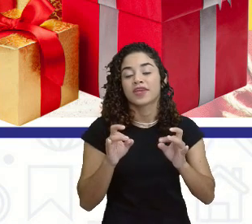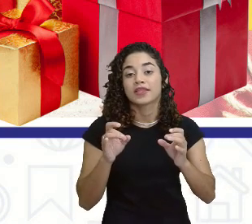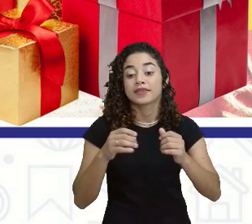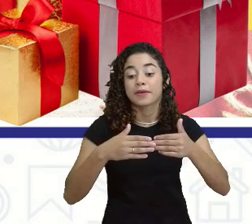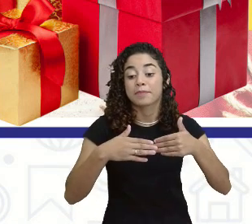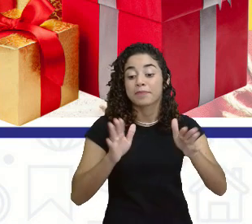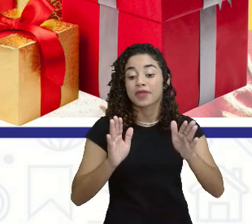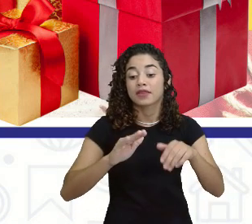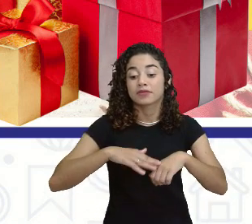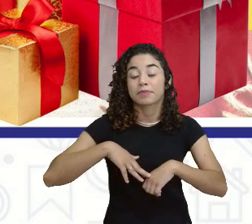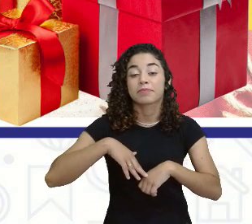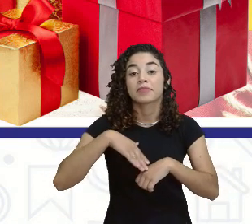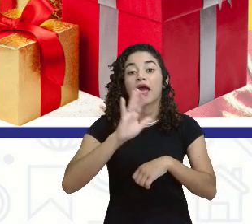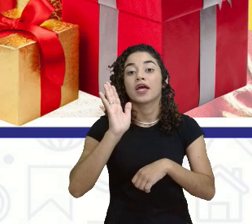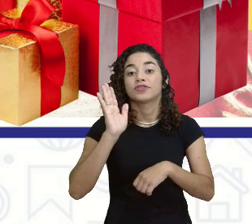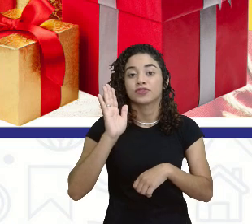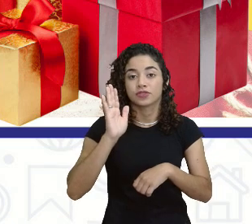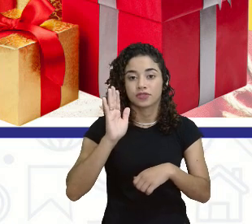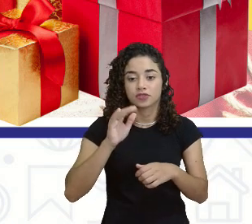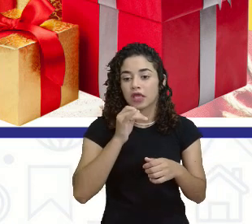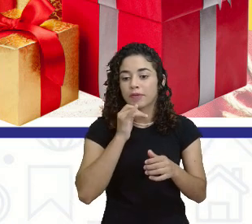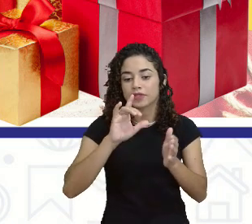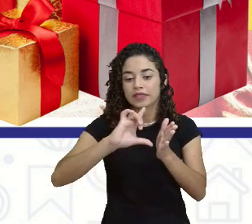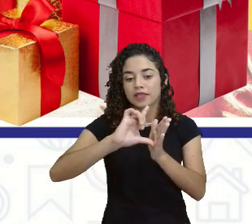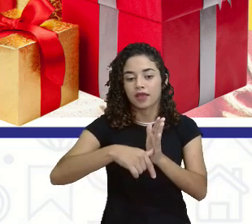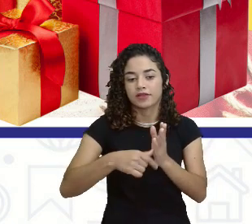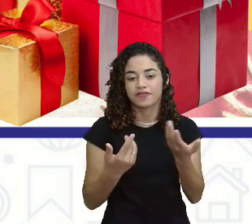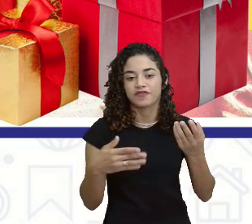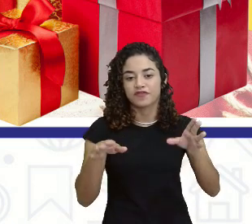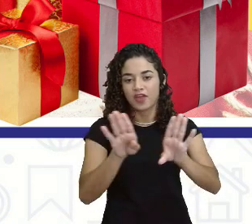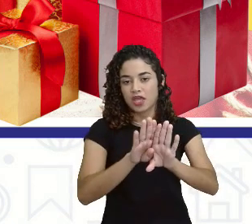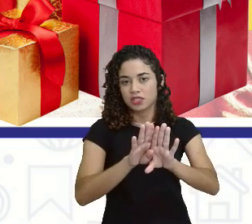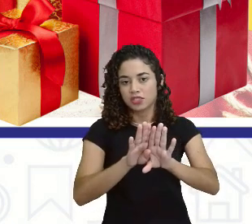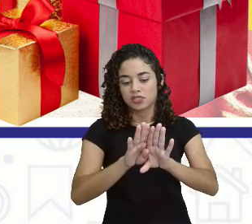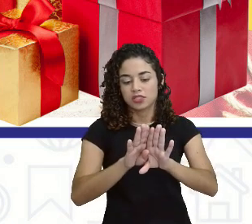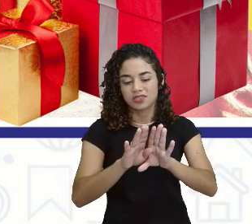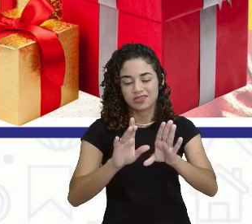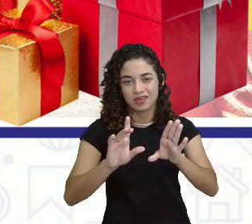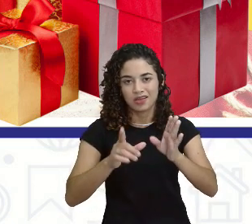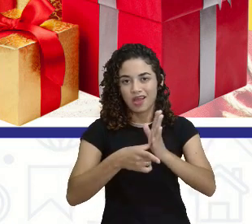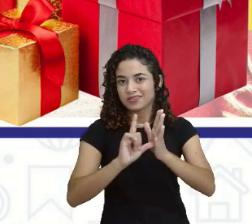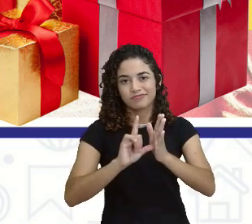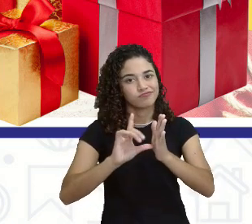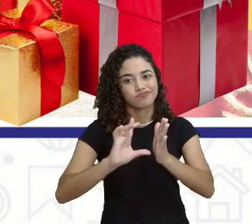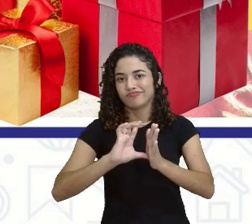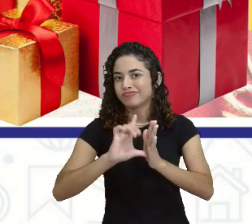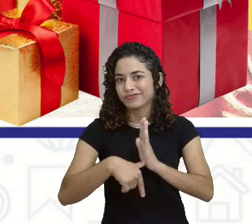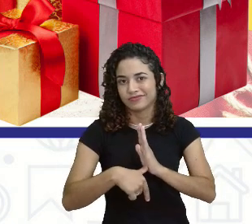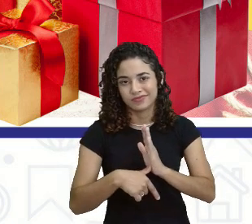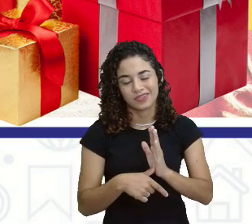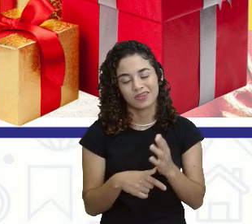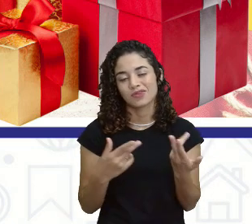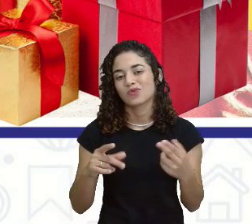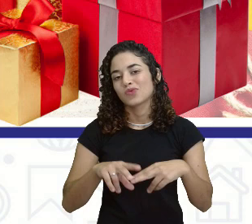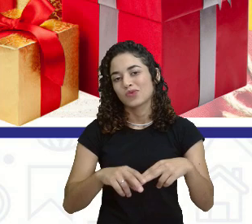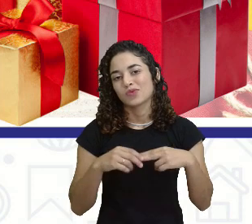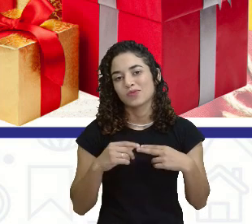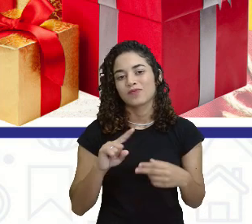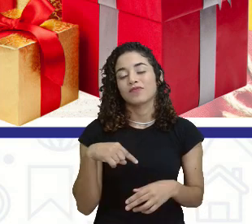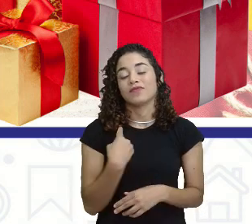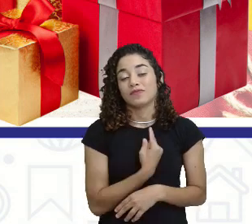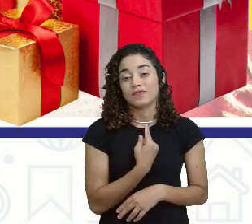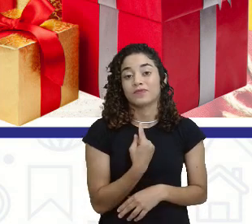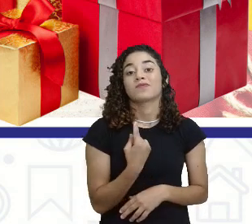isso é uma coisa complicada, porque, por exemplo, ele fica aberto até mais tarde, geralmente a gente comemora a ceia, né?